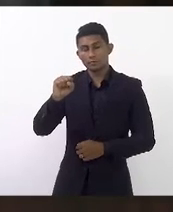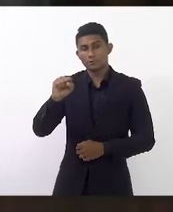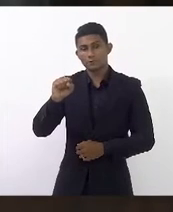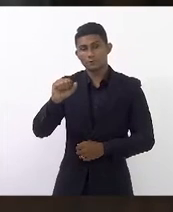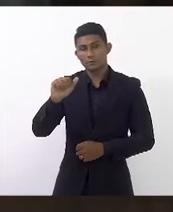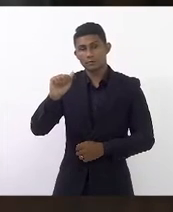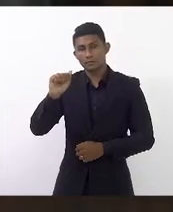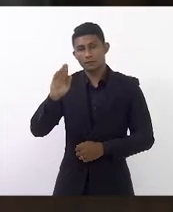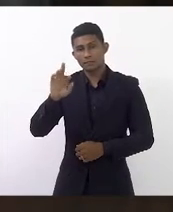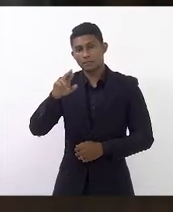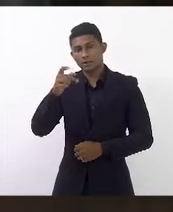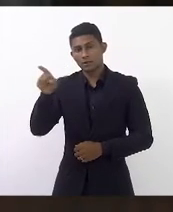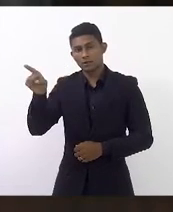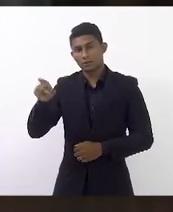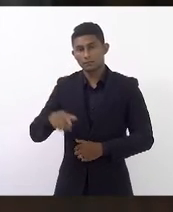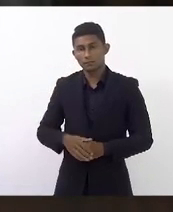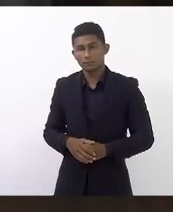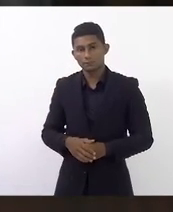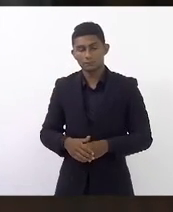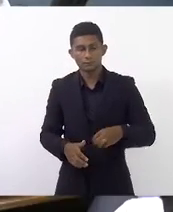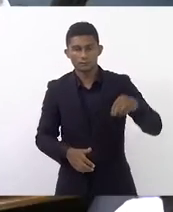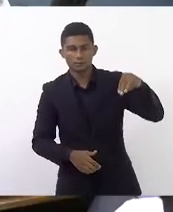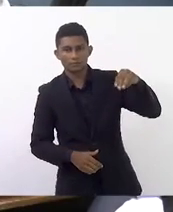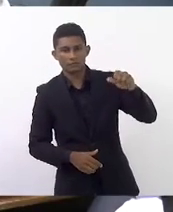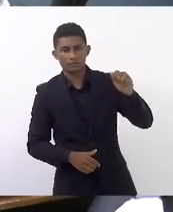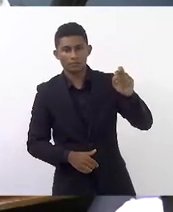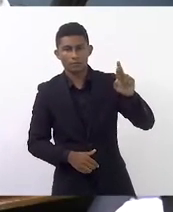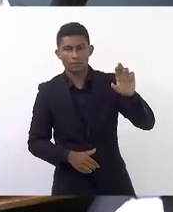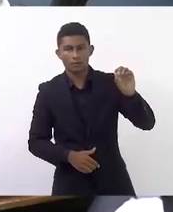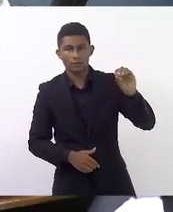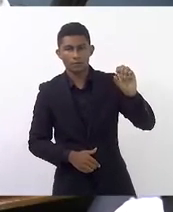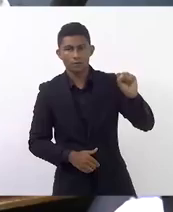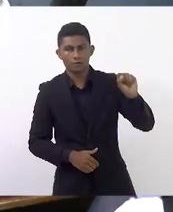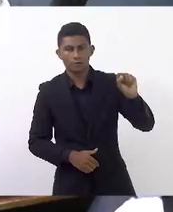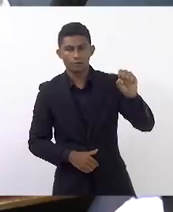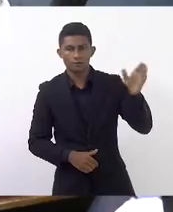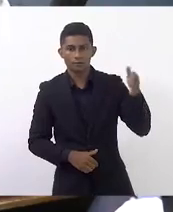Deputado Marcos Abraão. Deputado Marcos Miller.